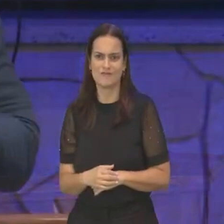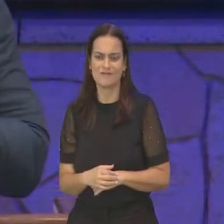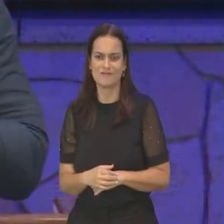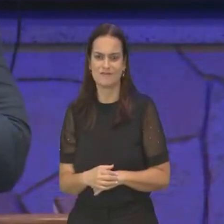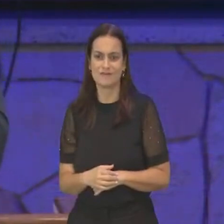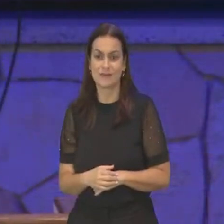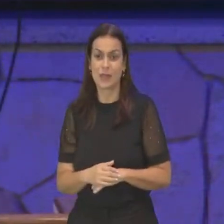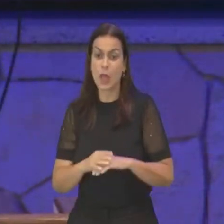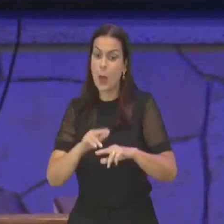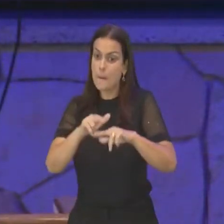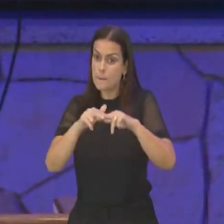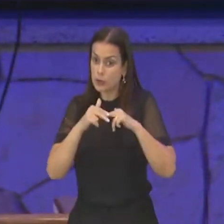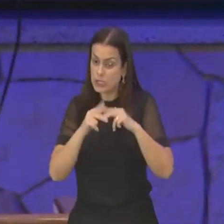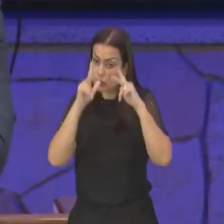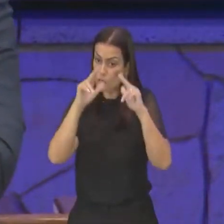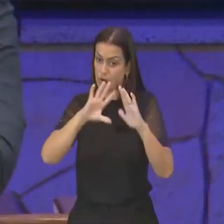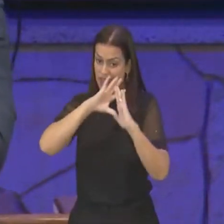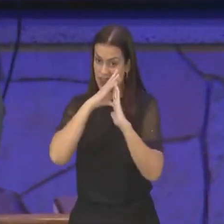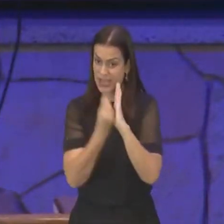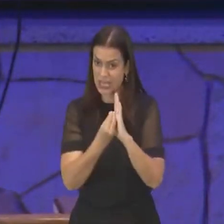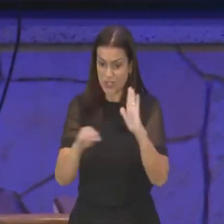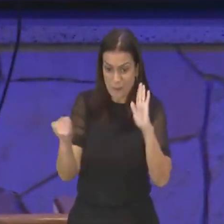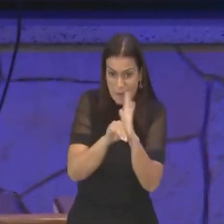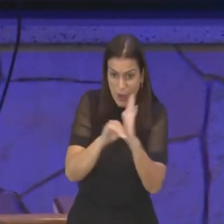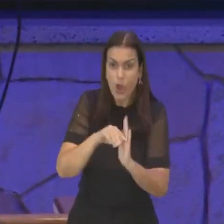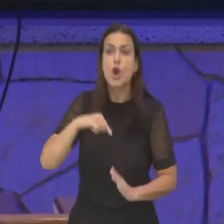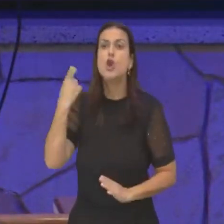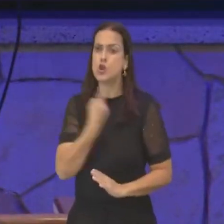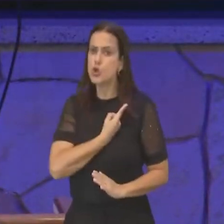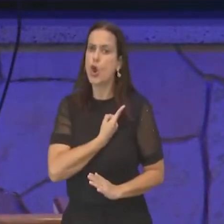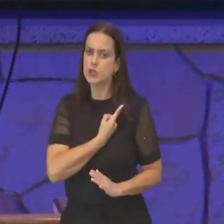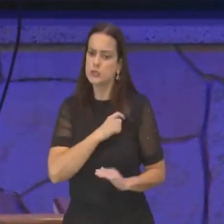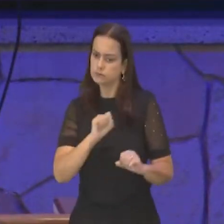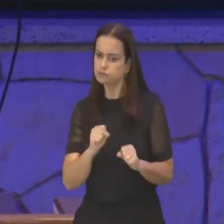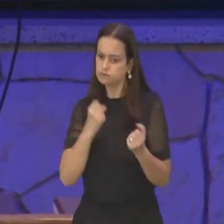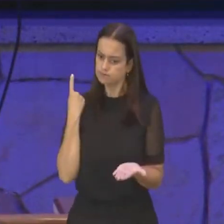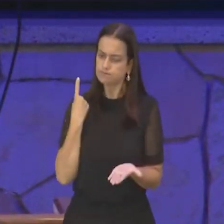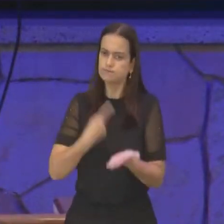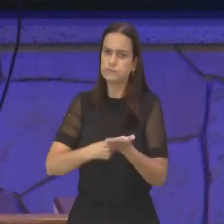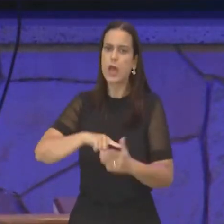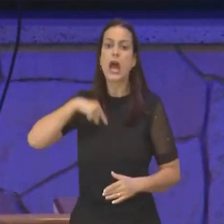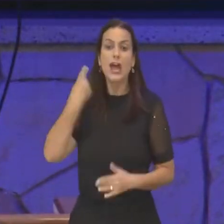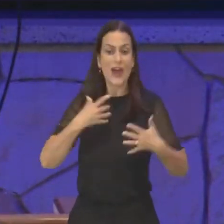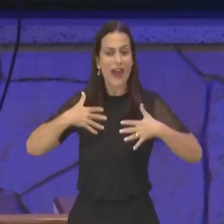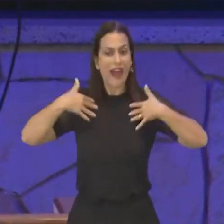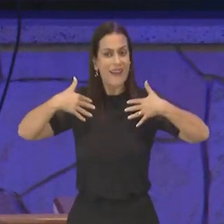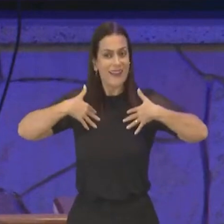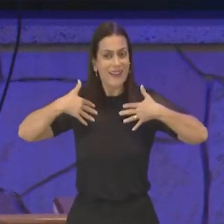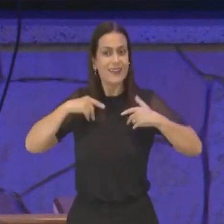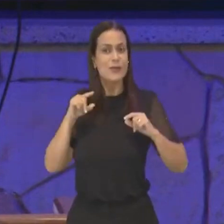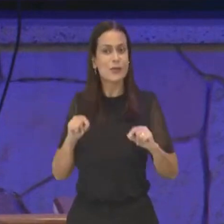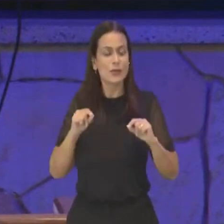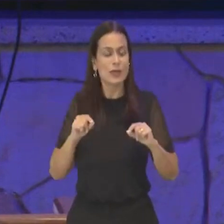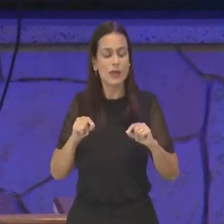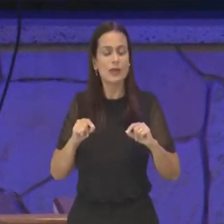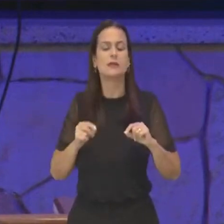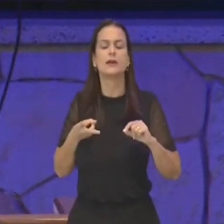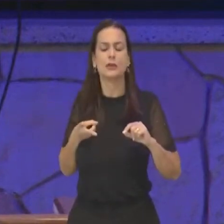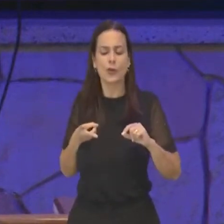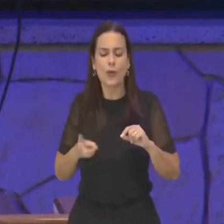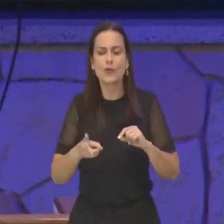E é por isso que, como igreja memorial, nós decidimos que a nossa alegria será